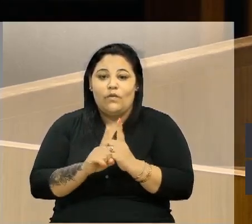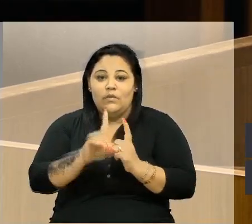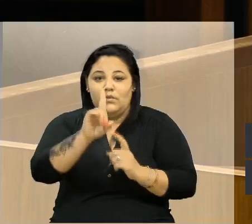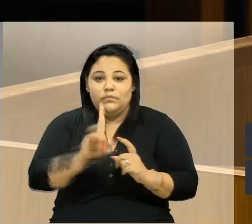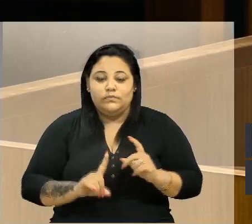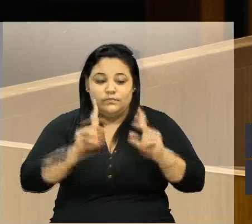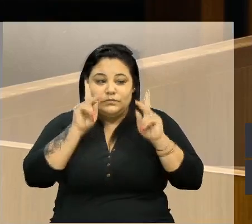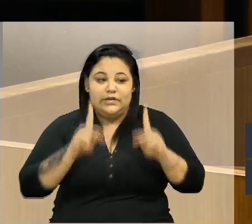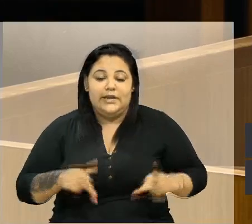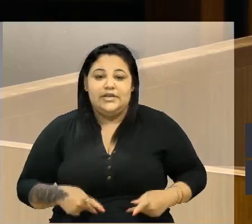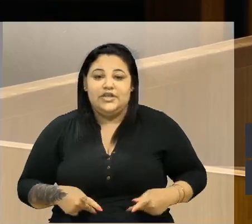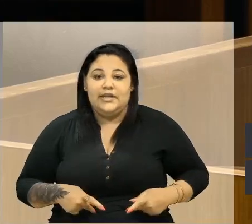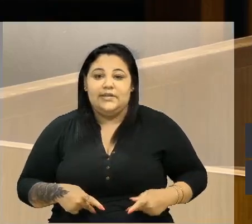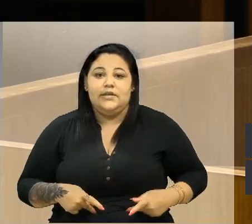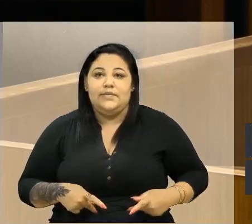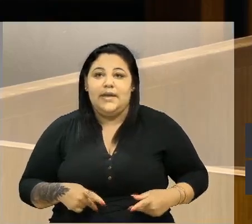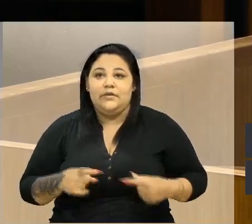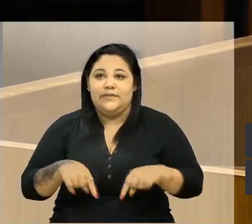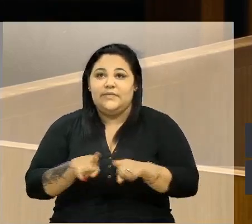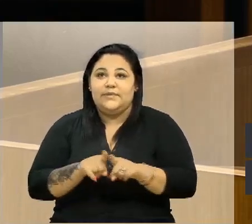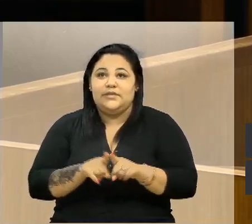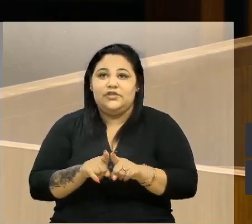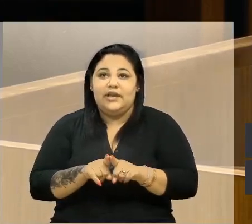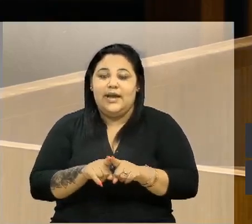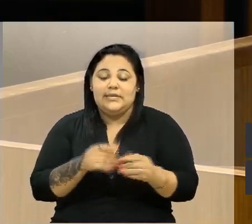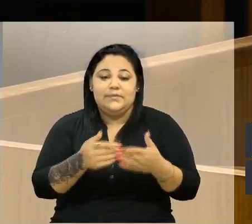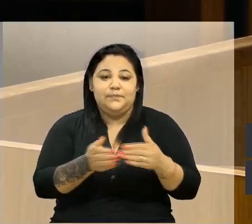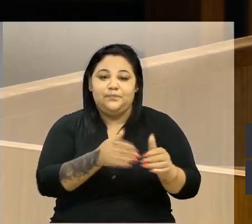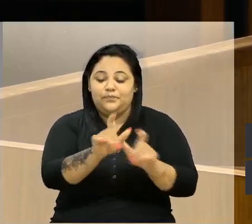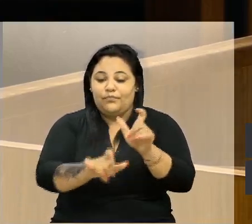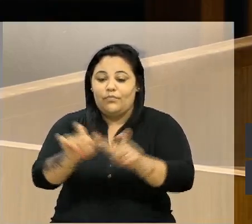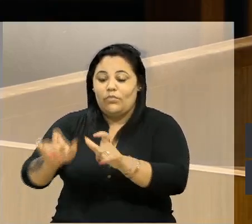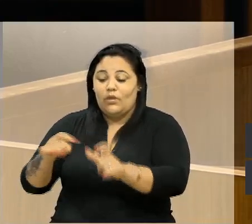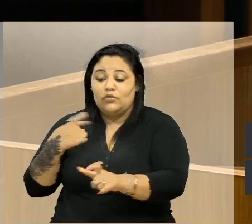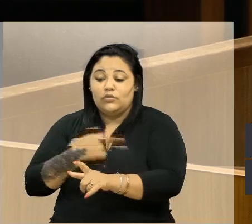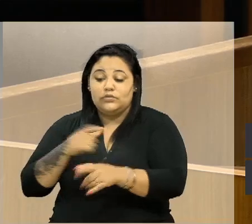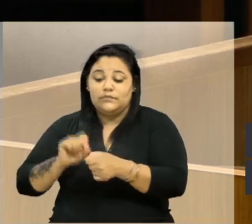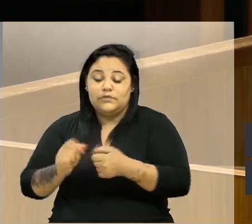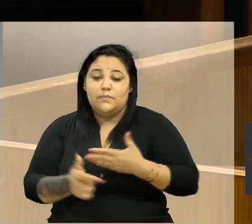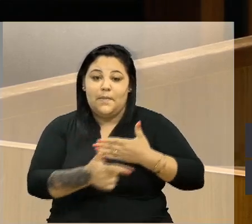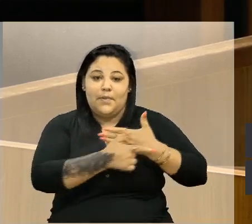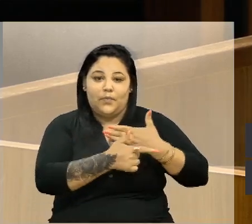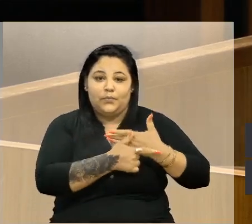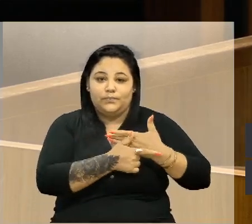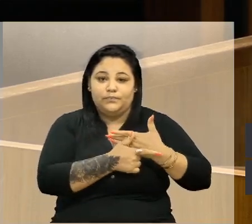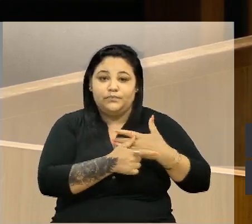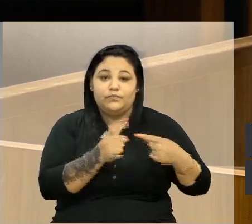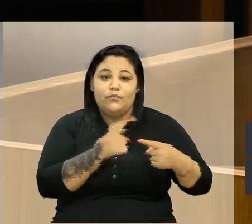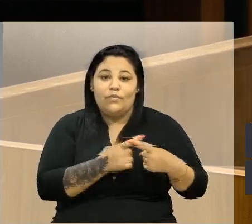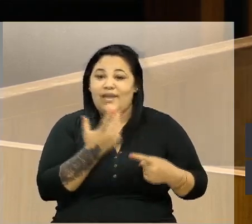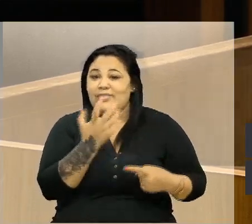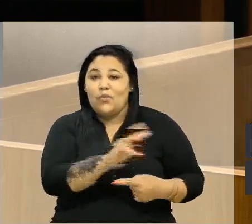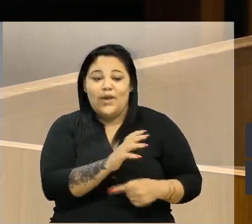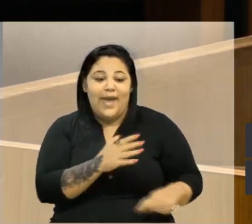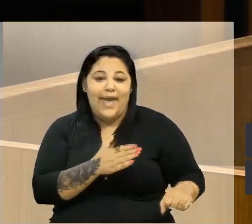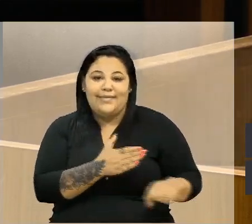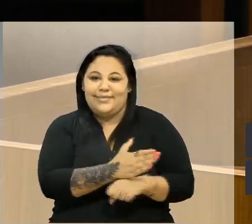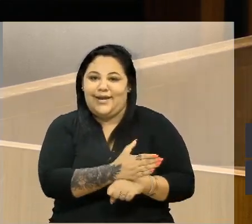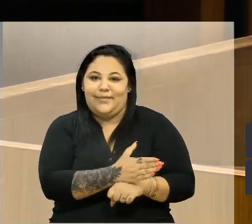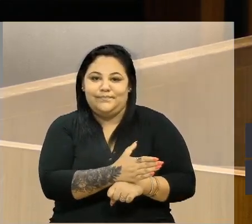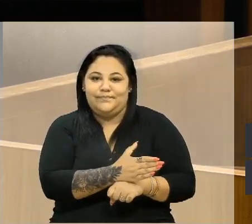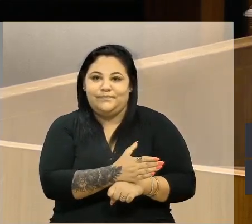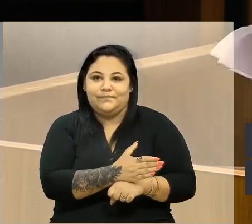direitos, qualquer direito de uma pessoa, nós estamos fazendo o nosso papel. Nós não queremos entrar para um